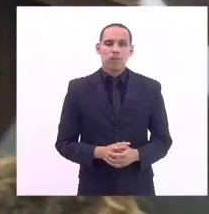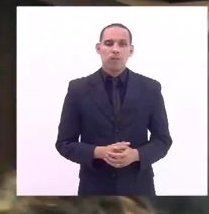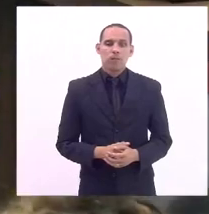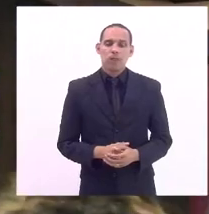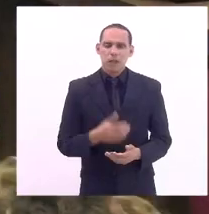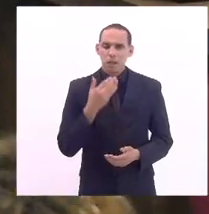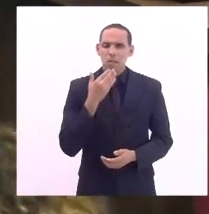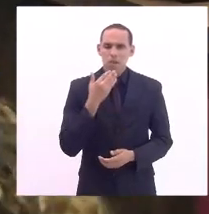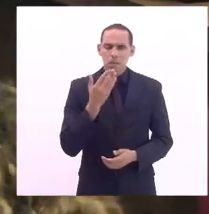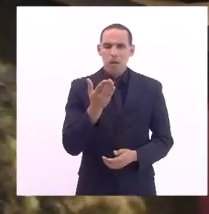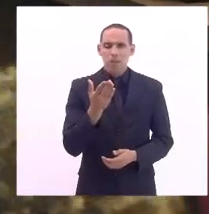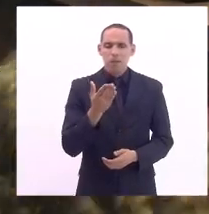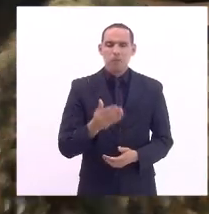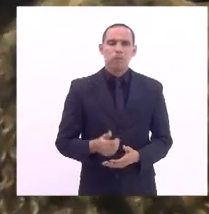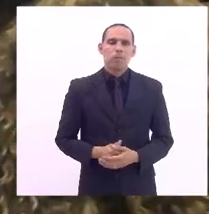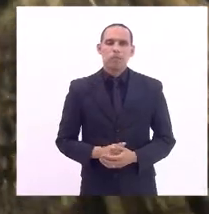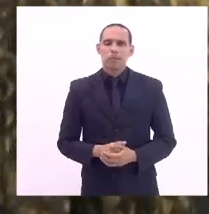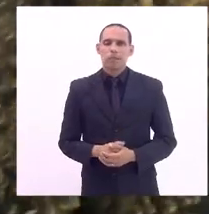Vossa Excelência